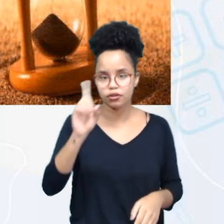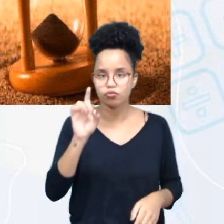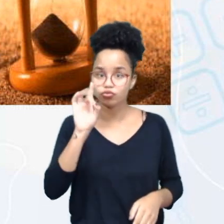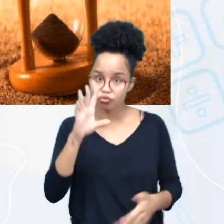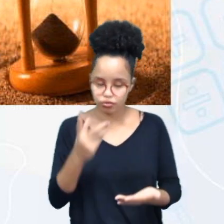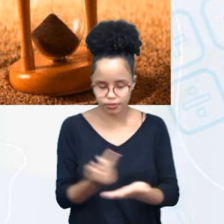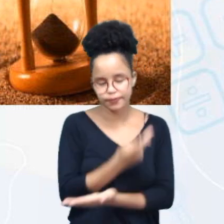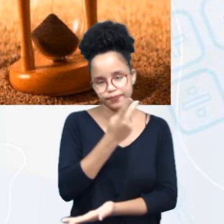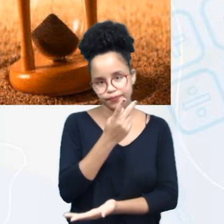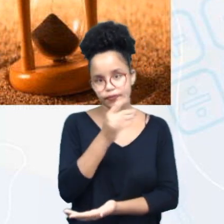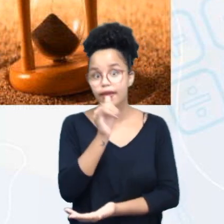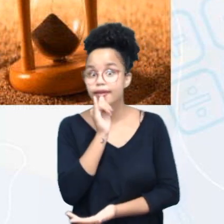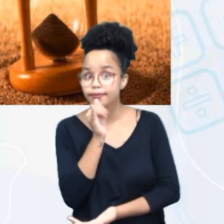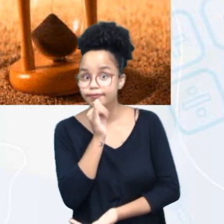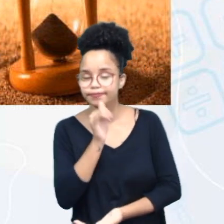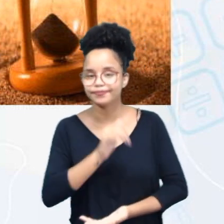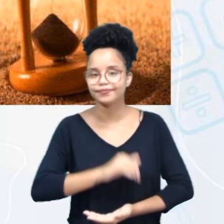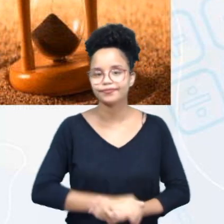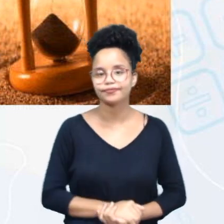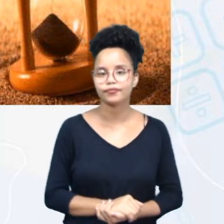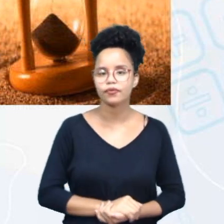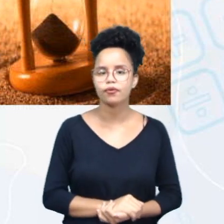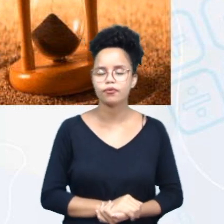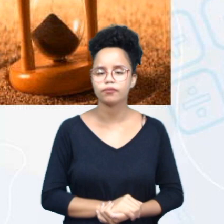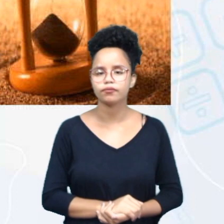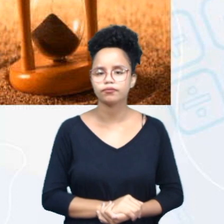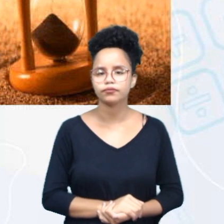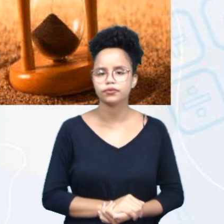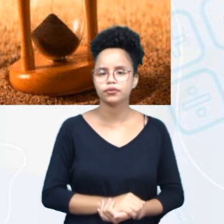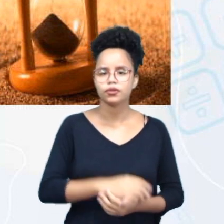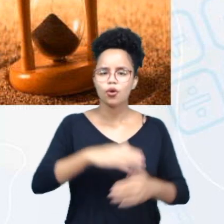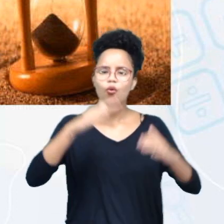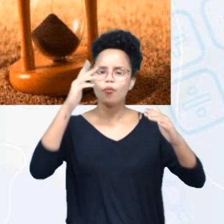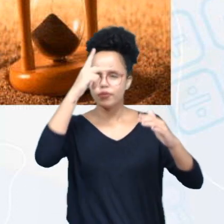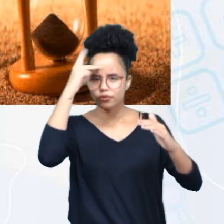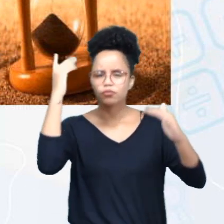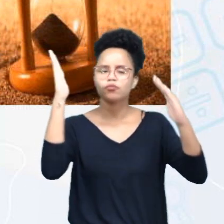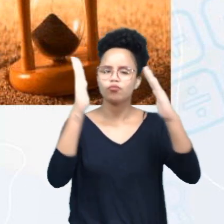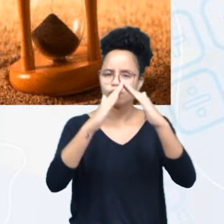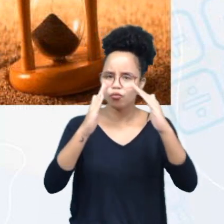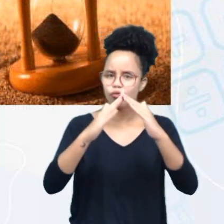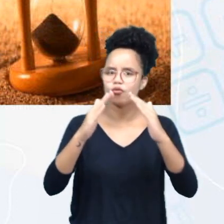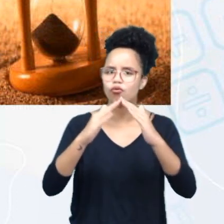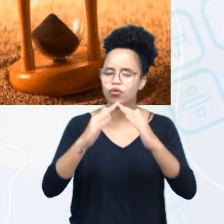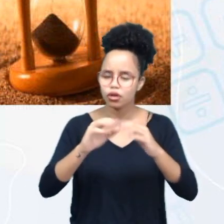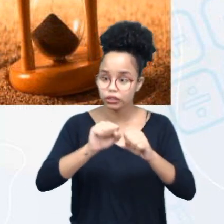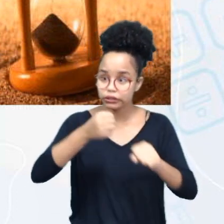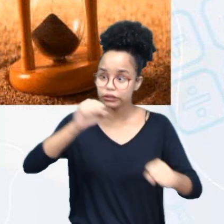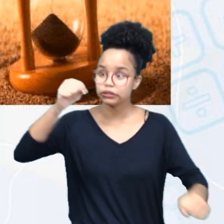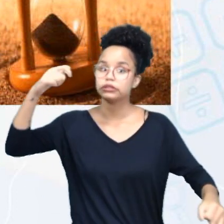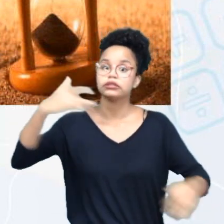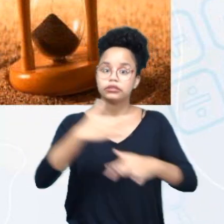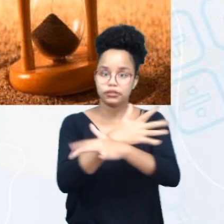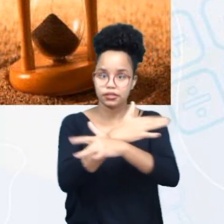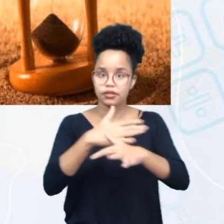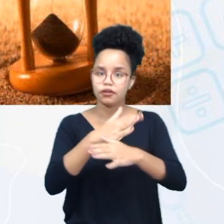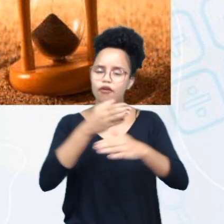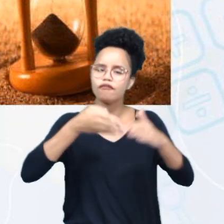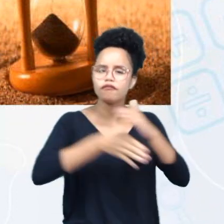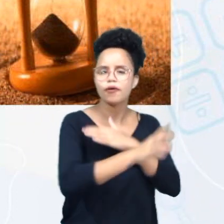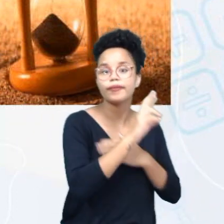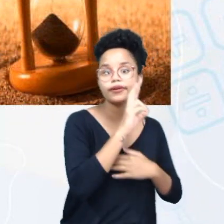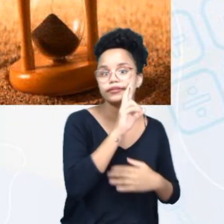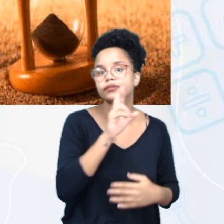Vamos exemplificar. Os moradores das grandes metrópoles, habitualmente eles vão para